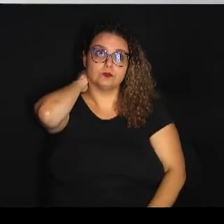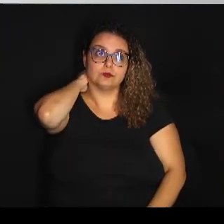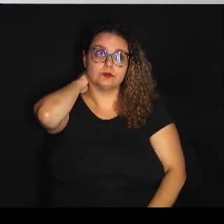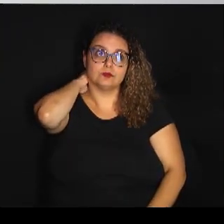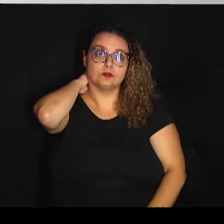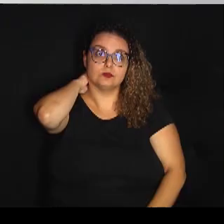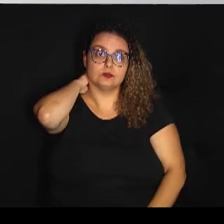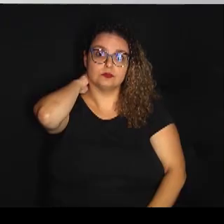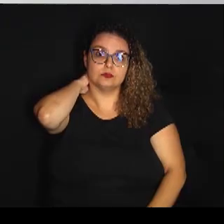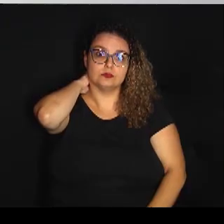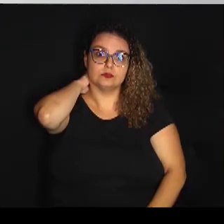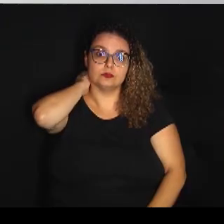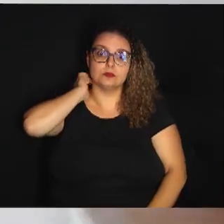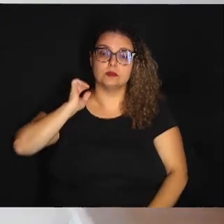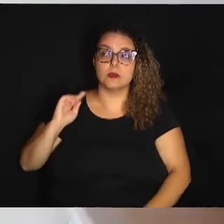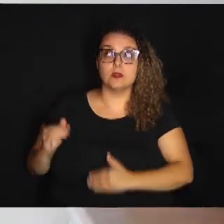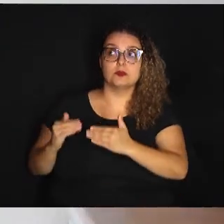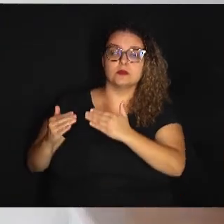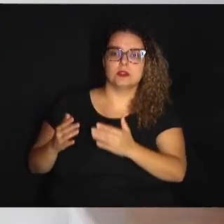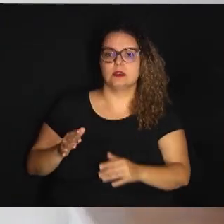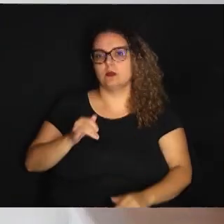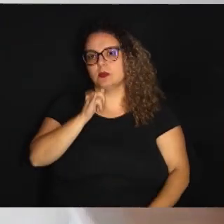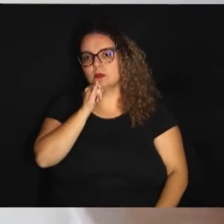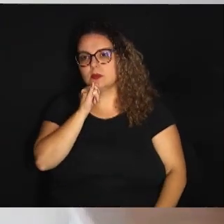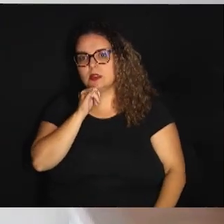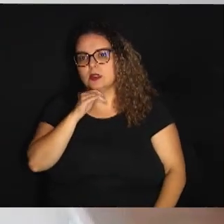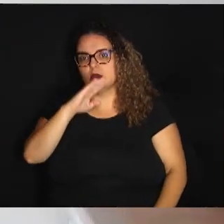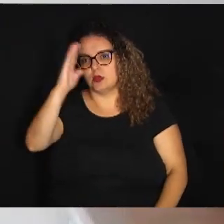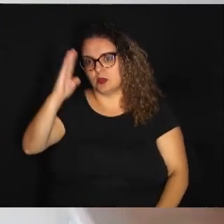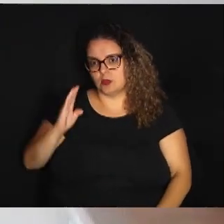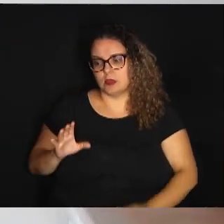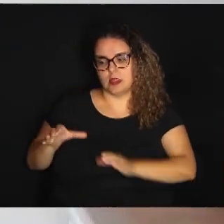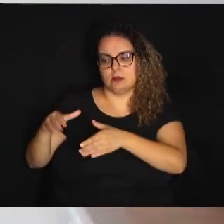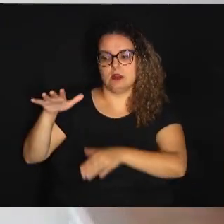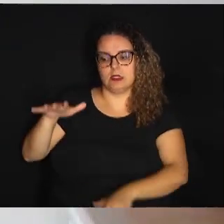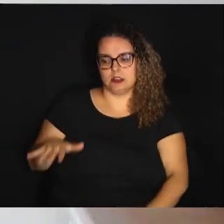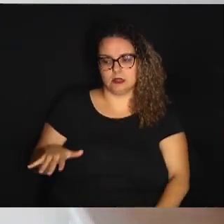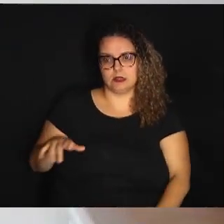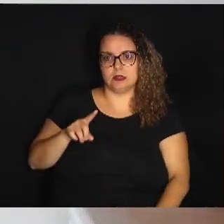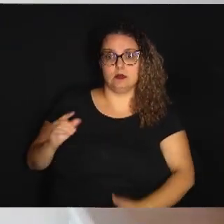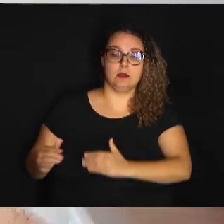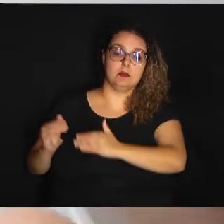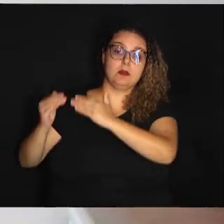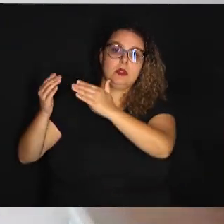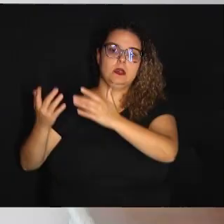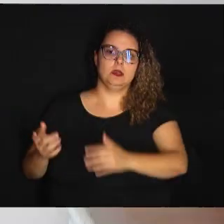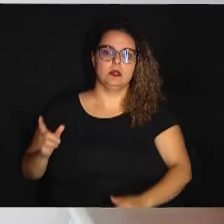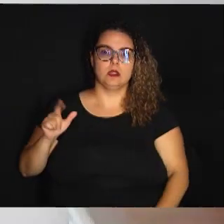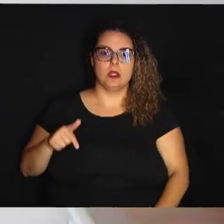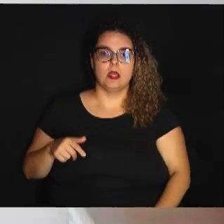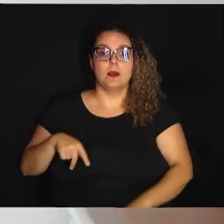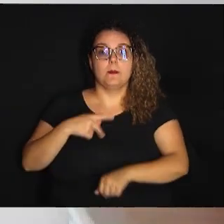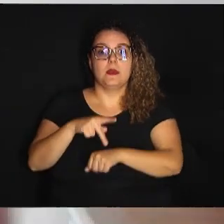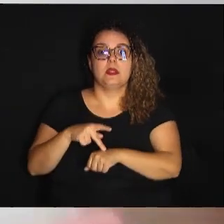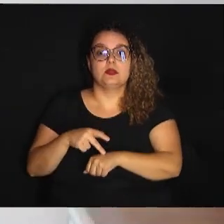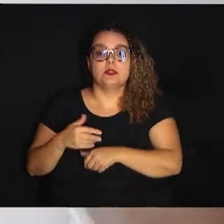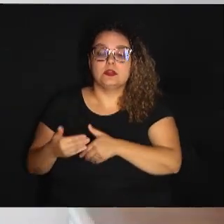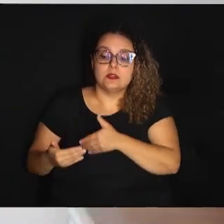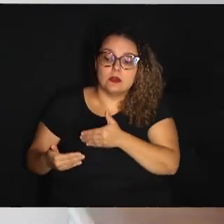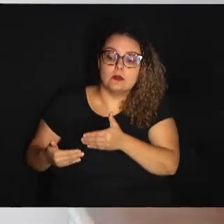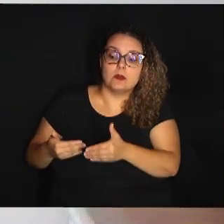né? Não tão desenvolvidos, por assim dizer. Então, o Brasil está nessa categoria, que são países